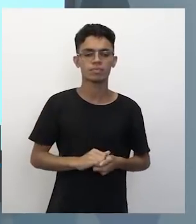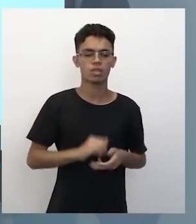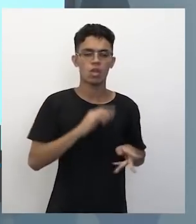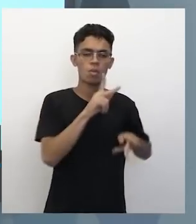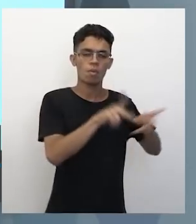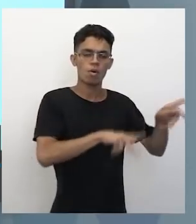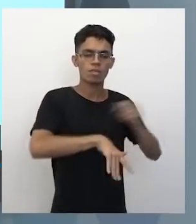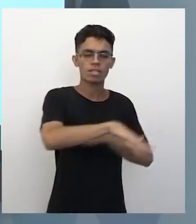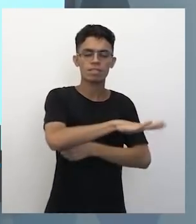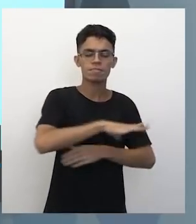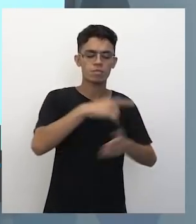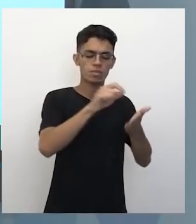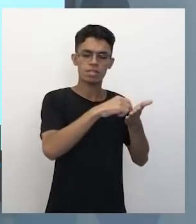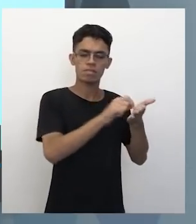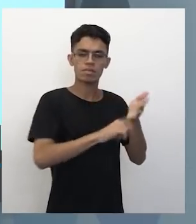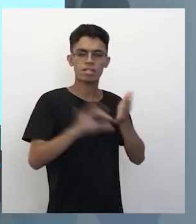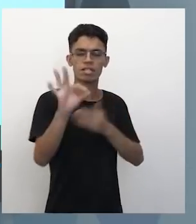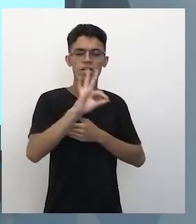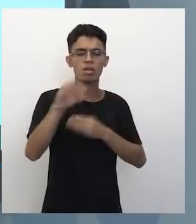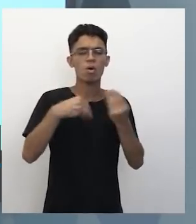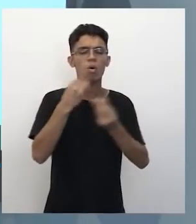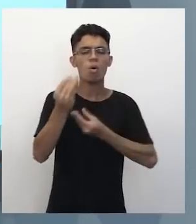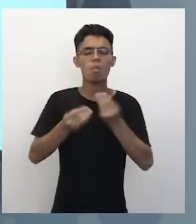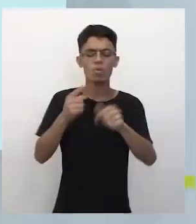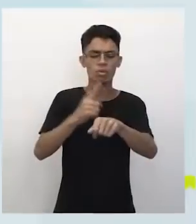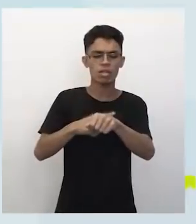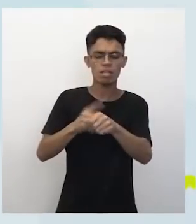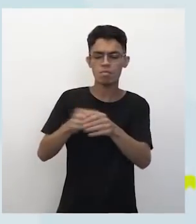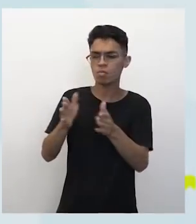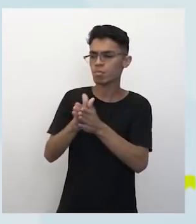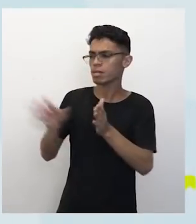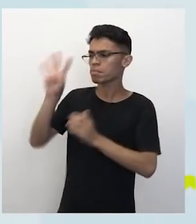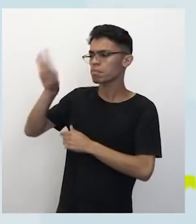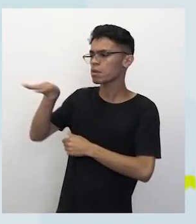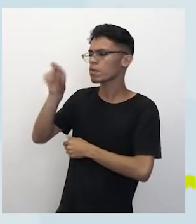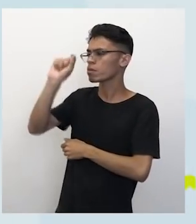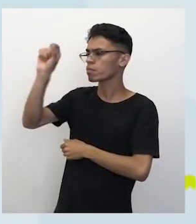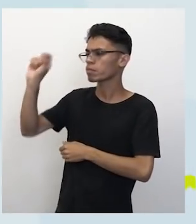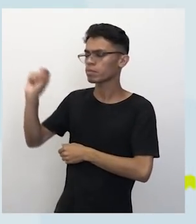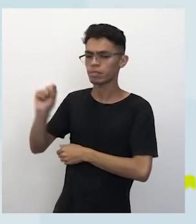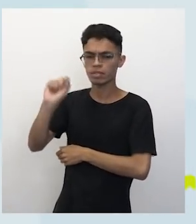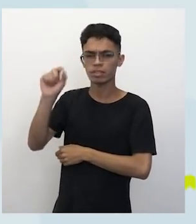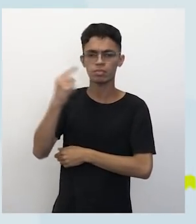os ágrafos, como que eles marcaram o tempo? E aí, aqui na tela, eu vou deixar para vocês, olha só.